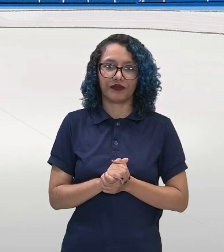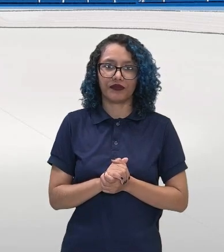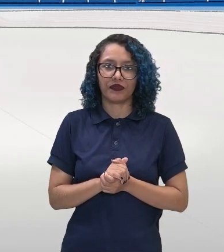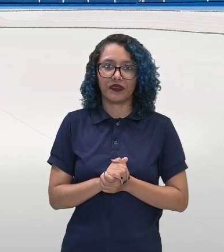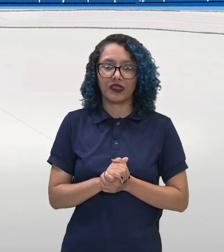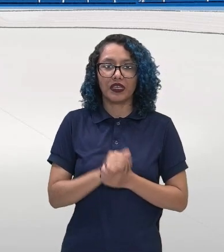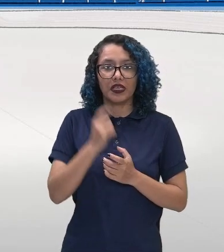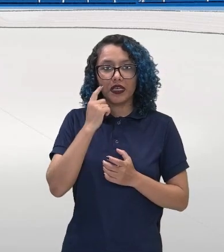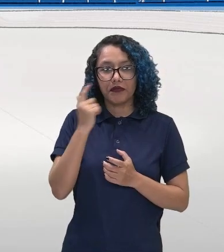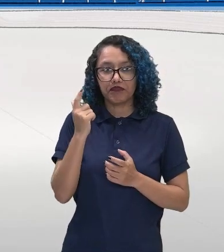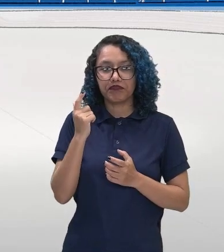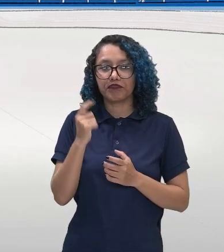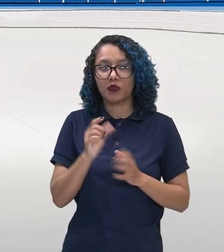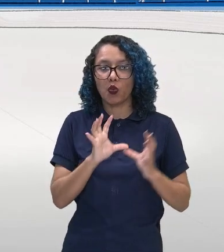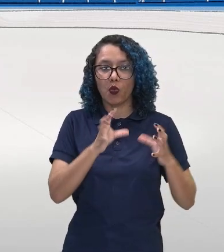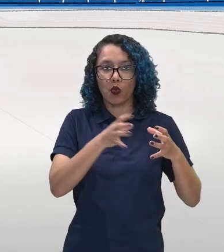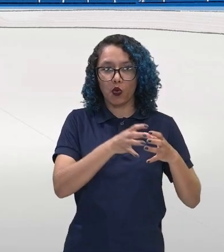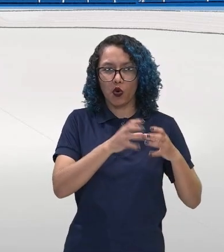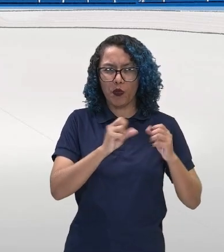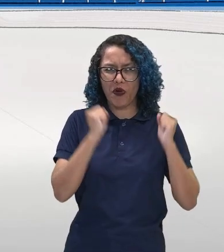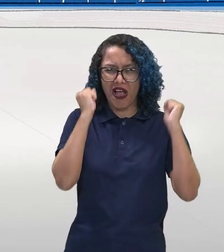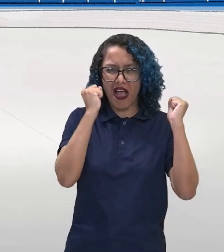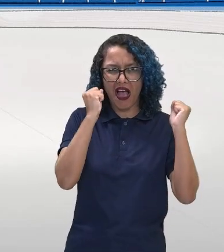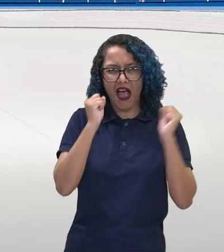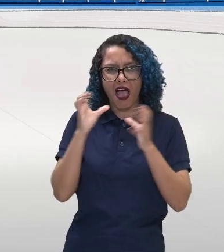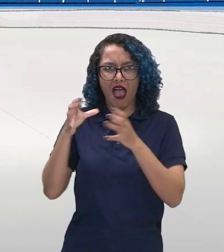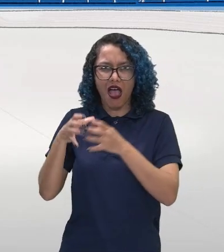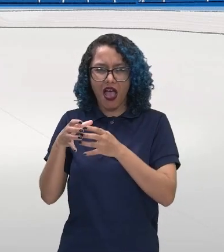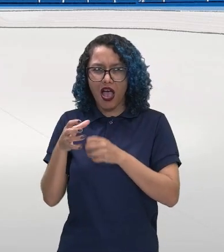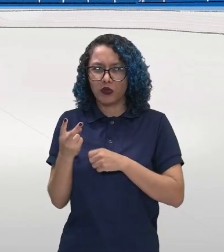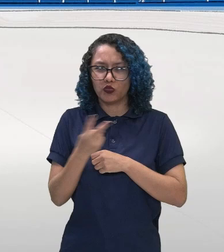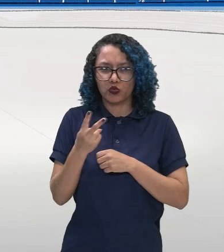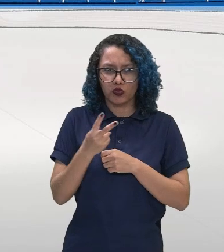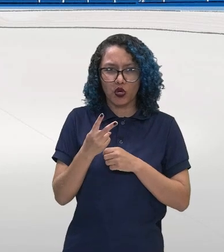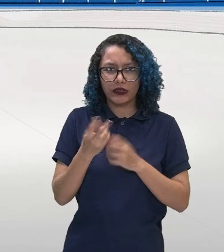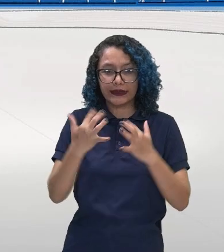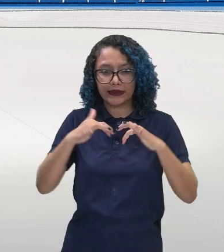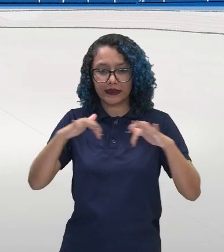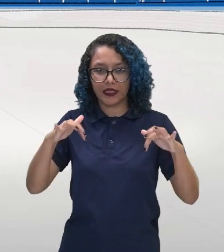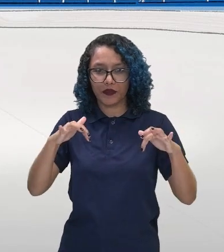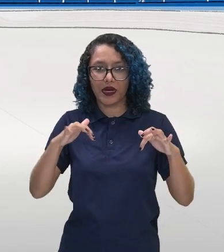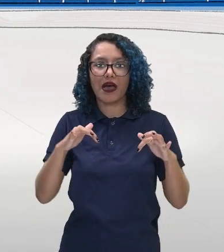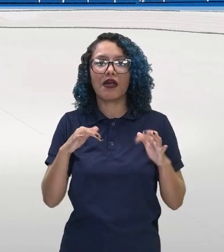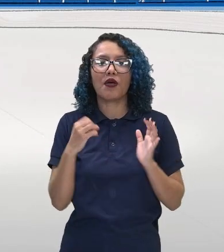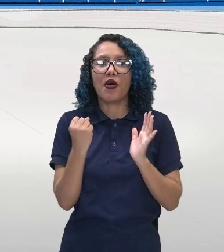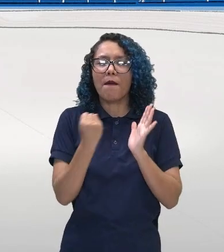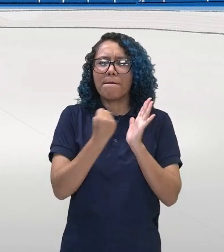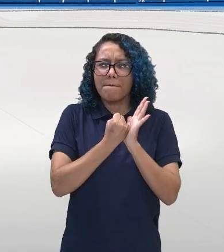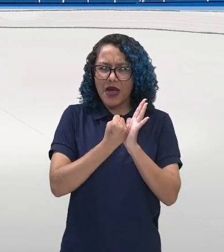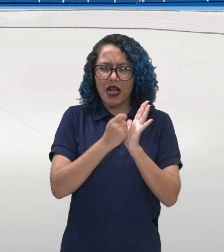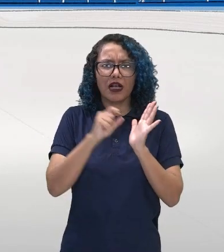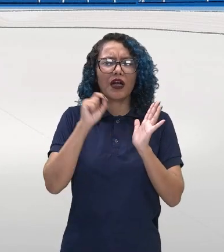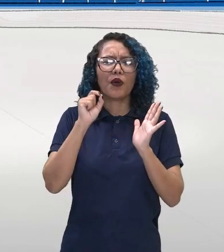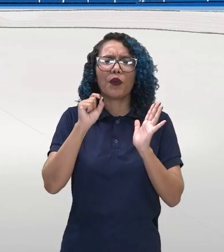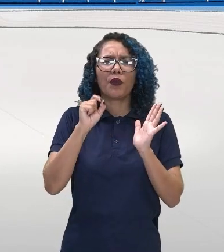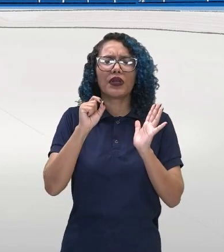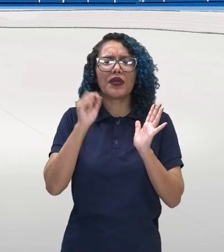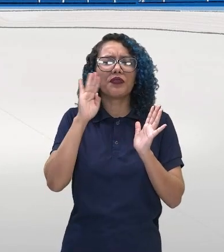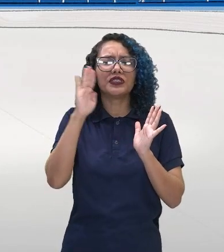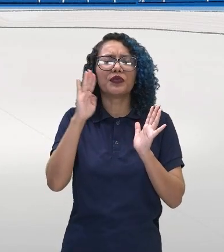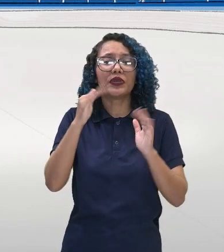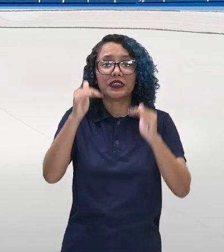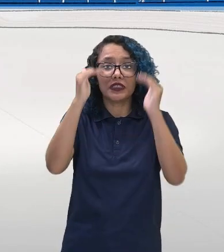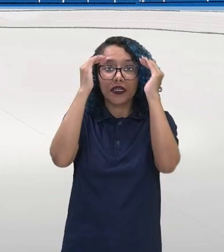do caprichoso fica de um lado e a galera do garantido fica do outro. O que marca muito esse festival é a questão do respeito